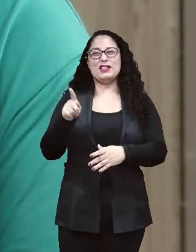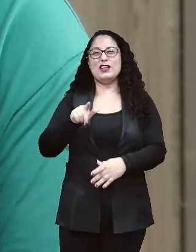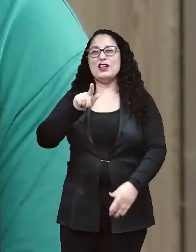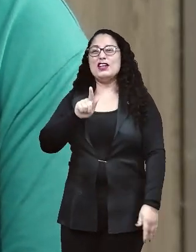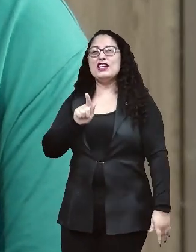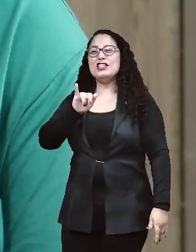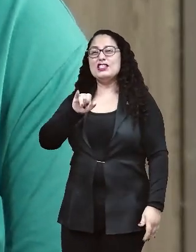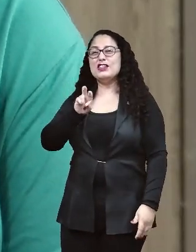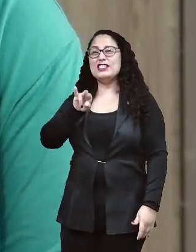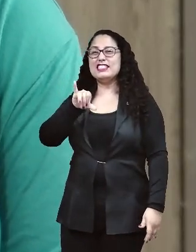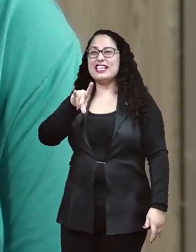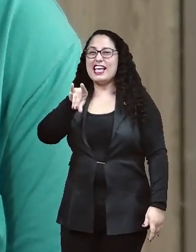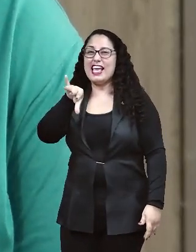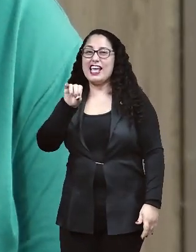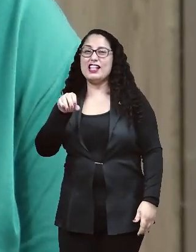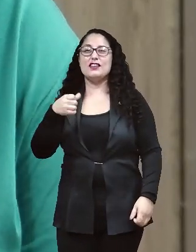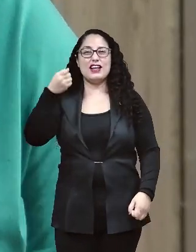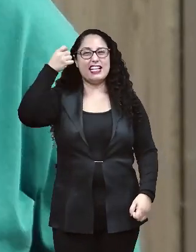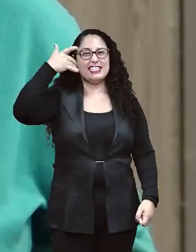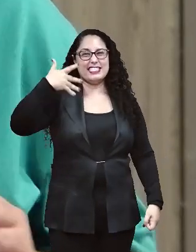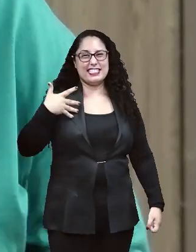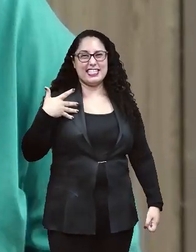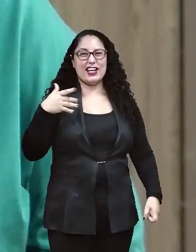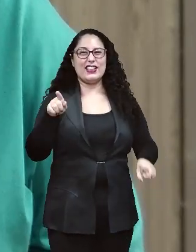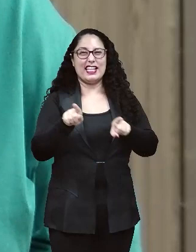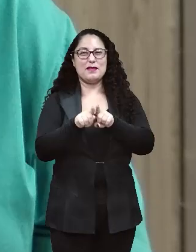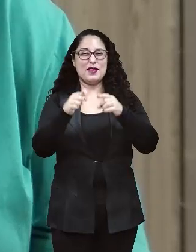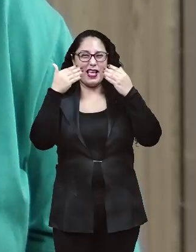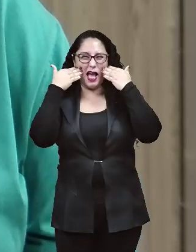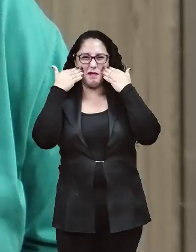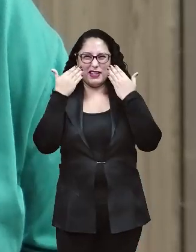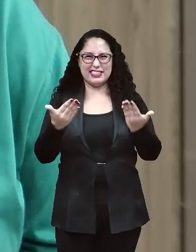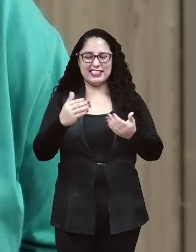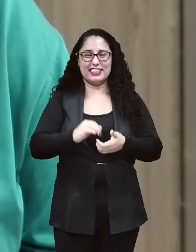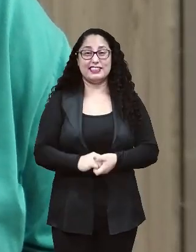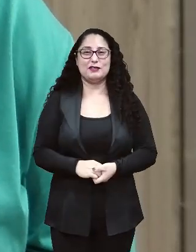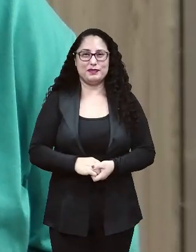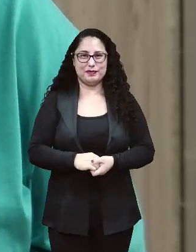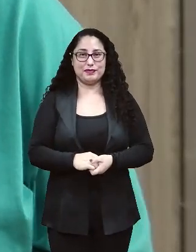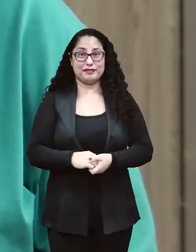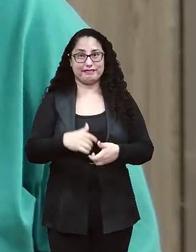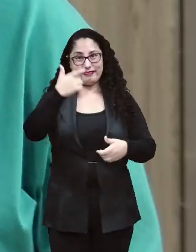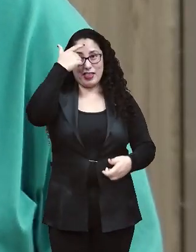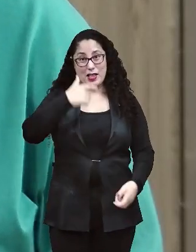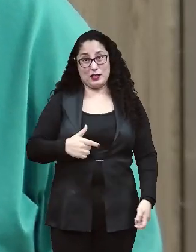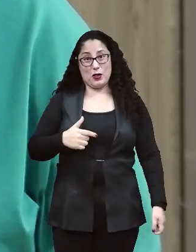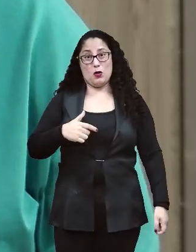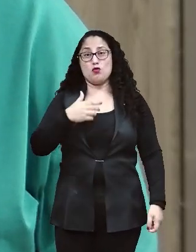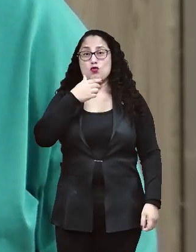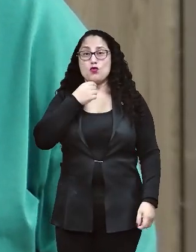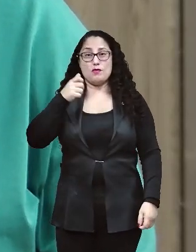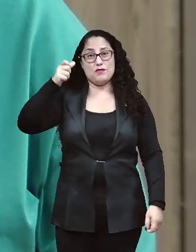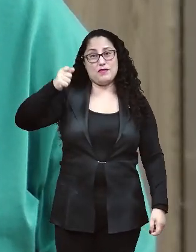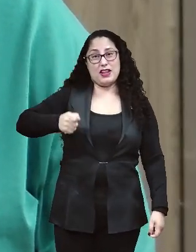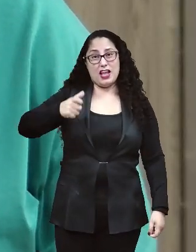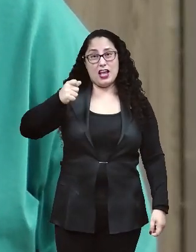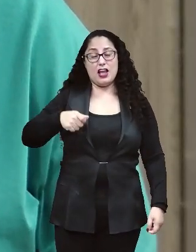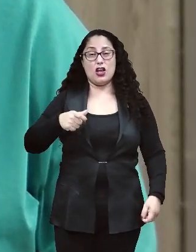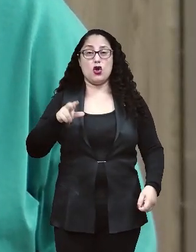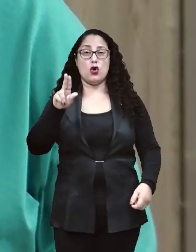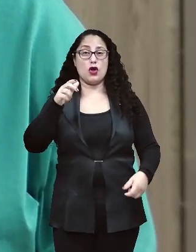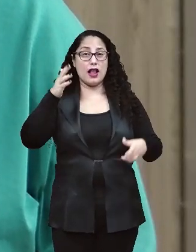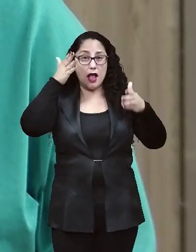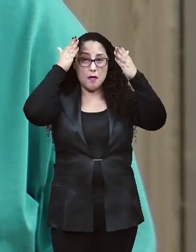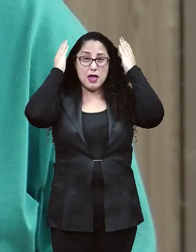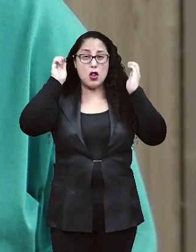faça também a sua autodescrição e a sua apresentação. Eu sou branco, cabelo preto, uso